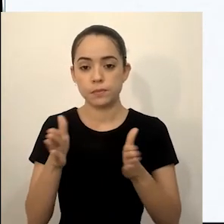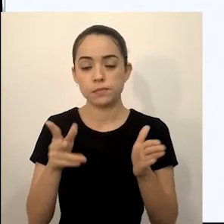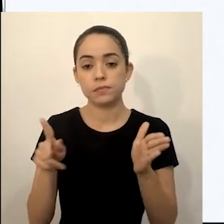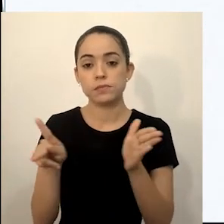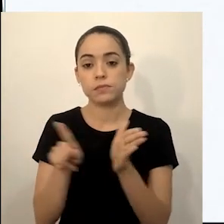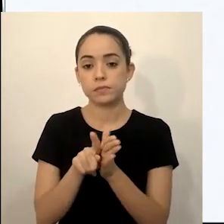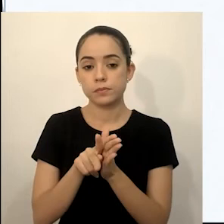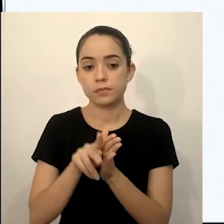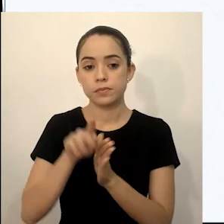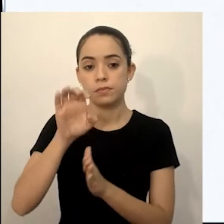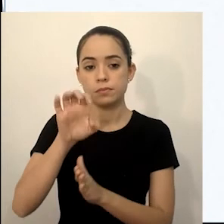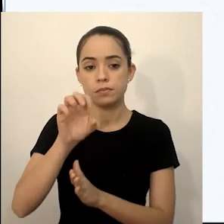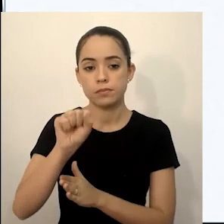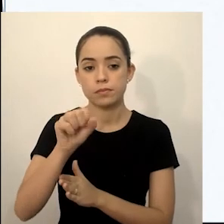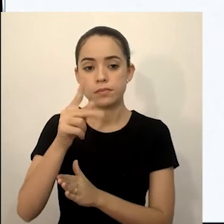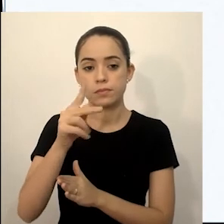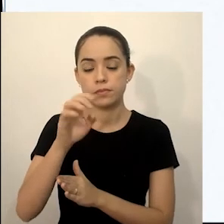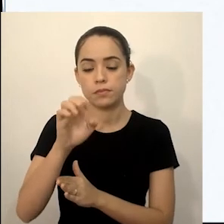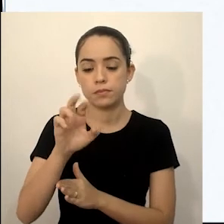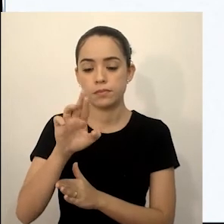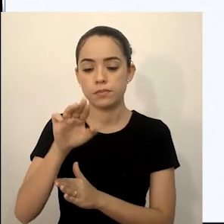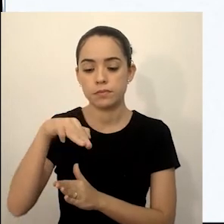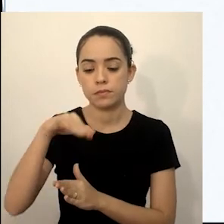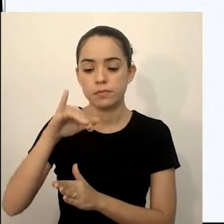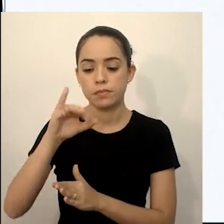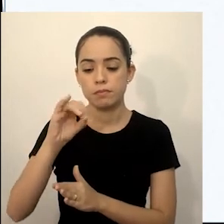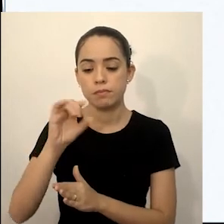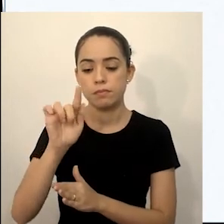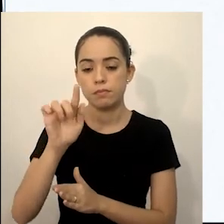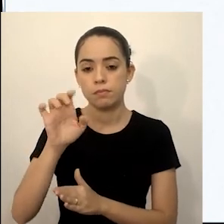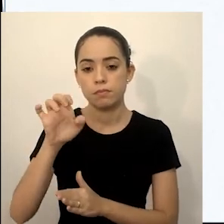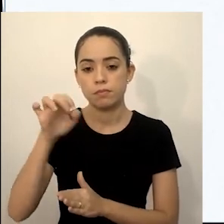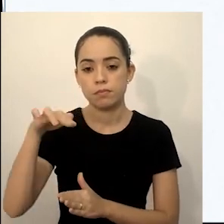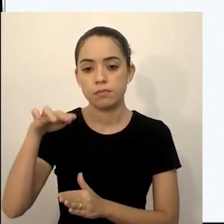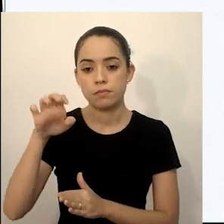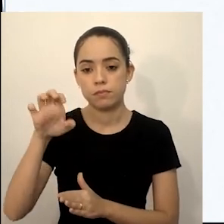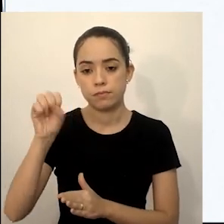A fase da espermiogênese